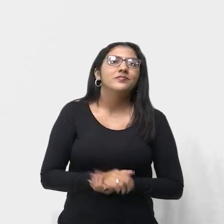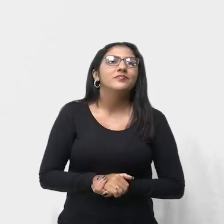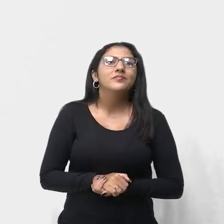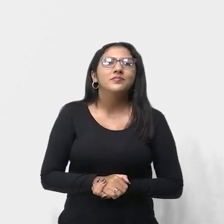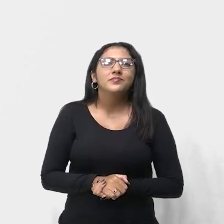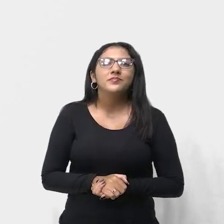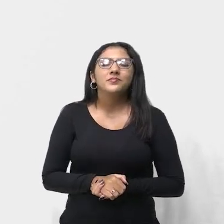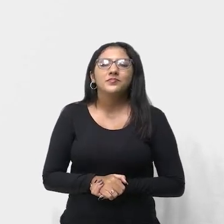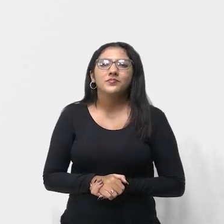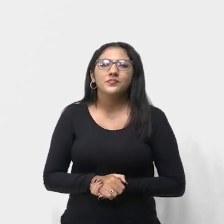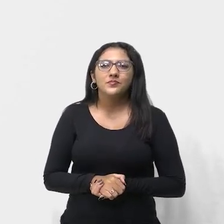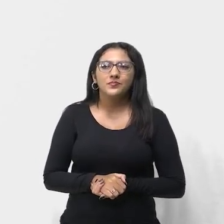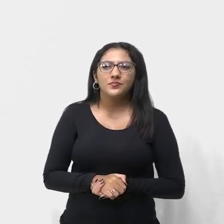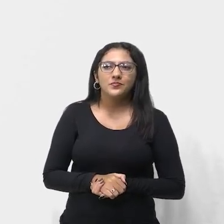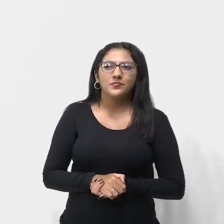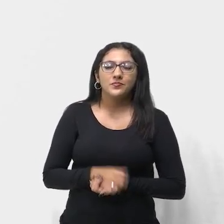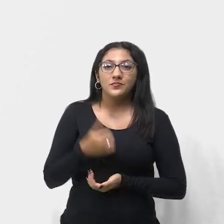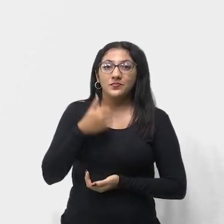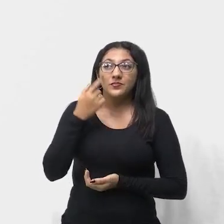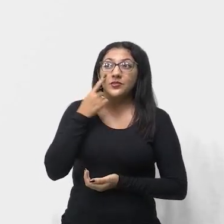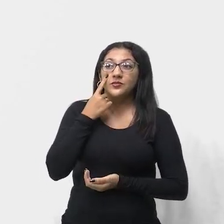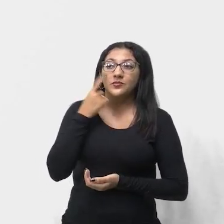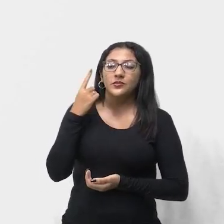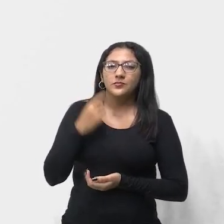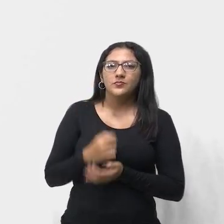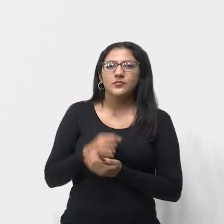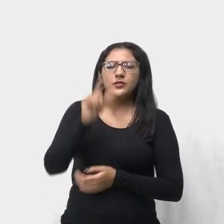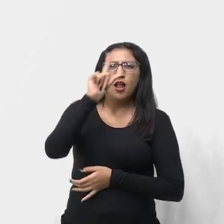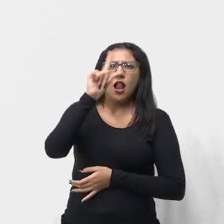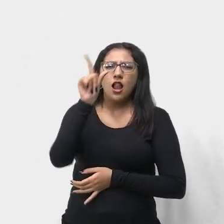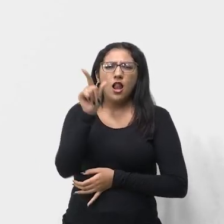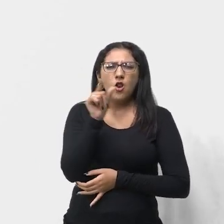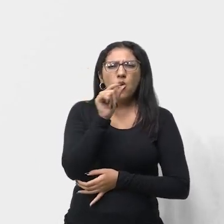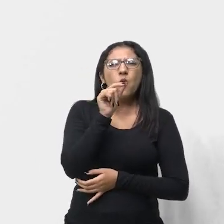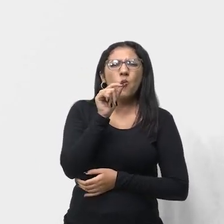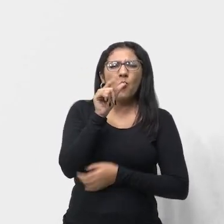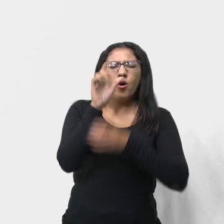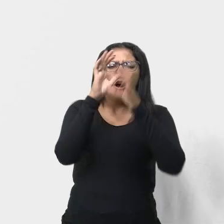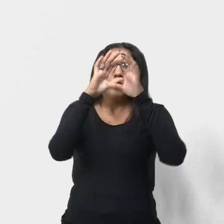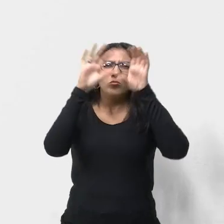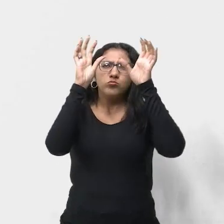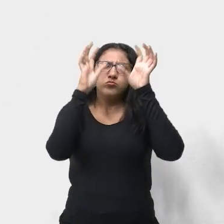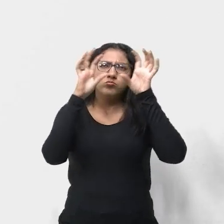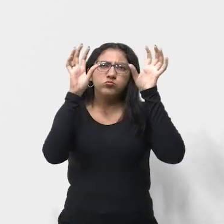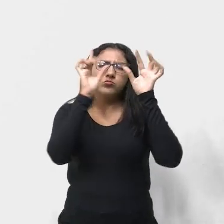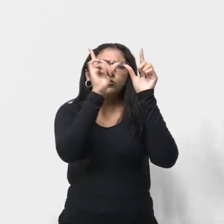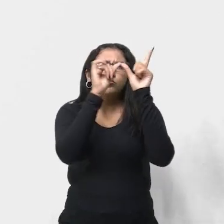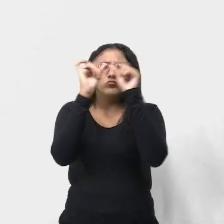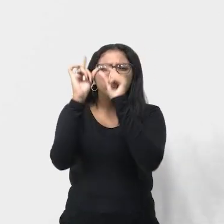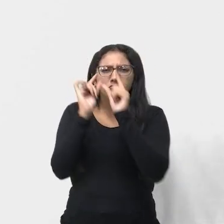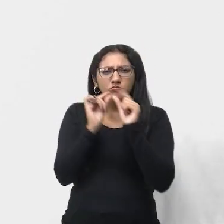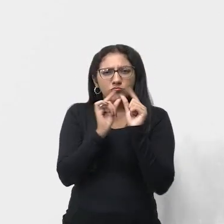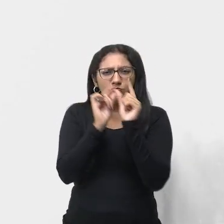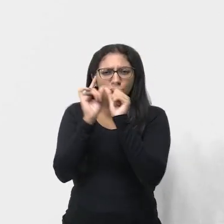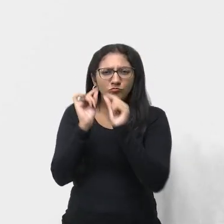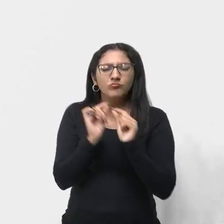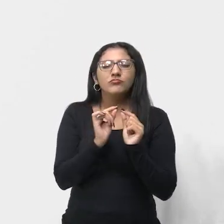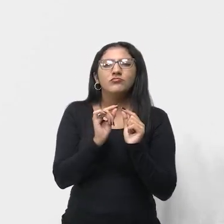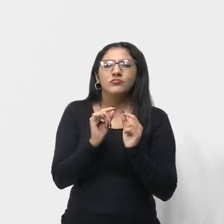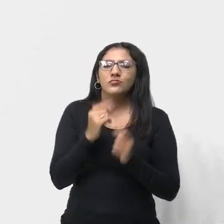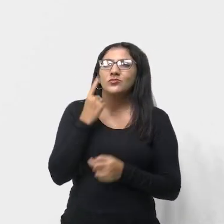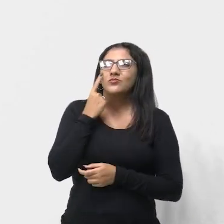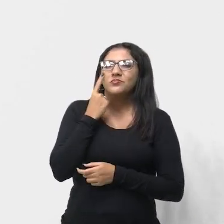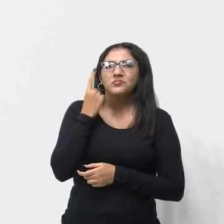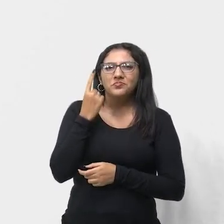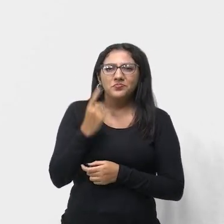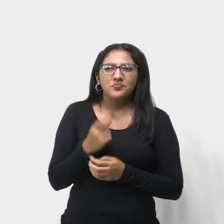Olhem só. Primeira coisa, temos uma lua, não é? Uma lua no céu, um céu bastante estrelado, não é?